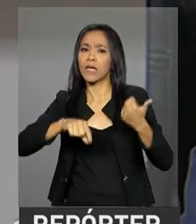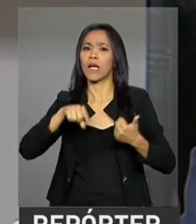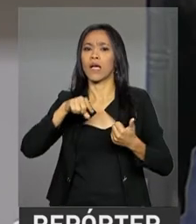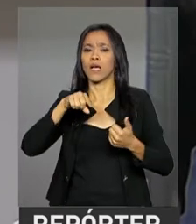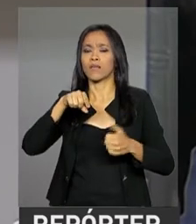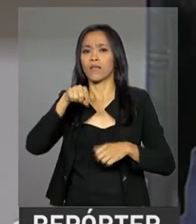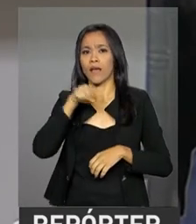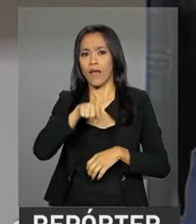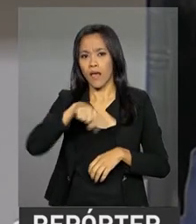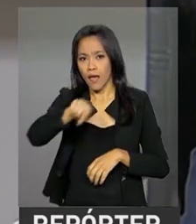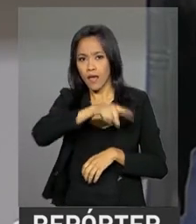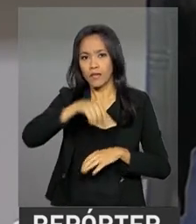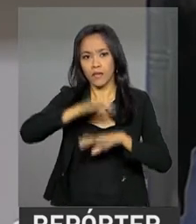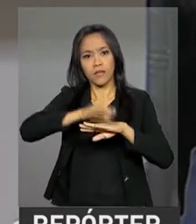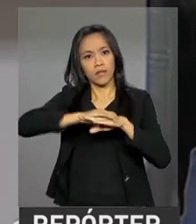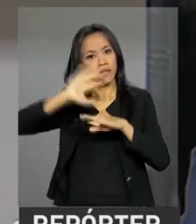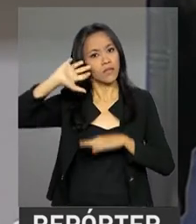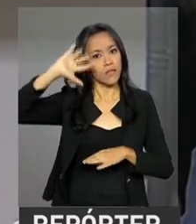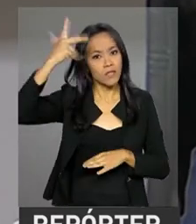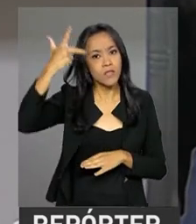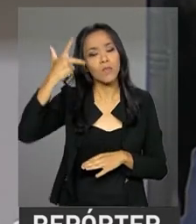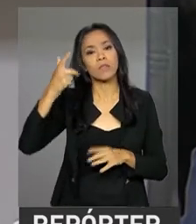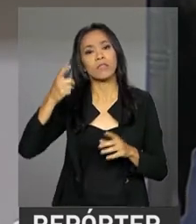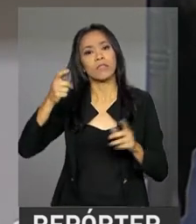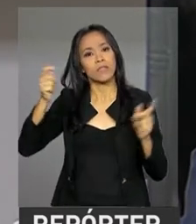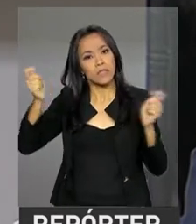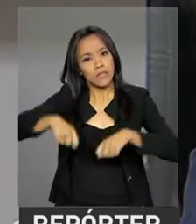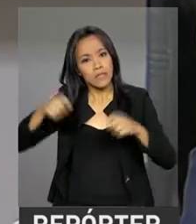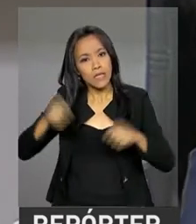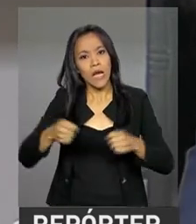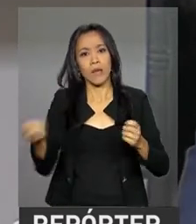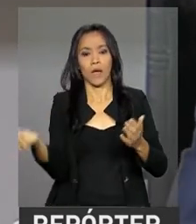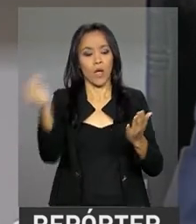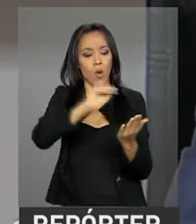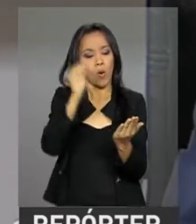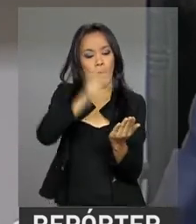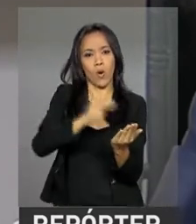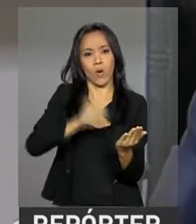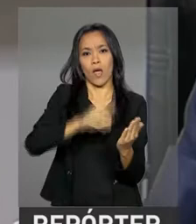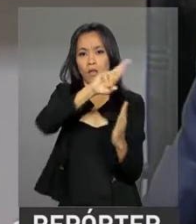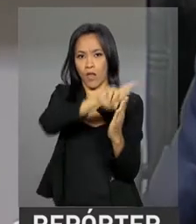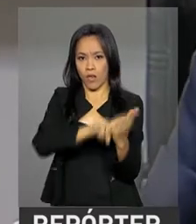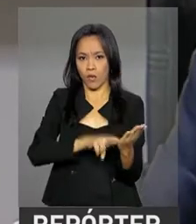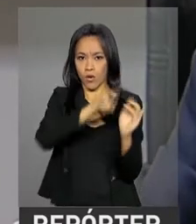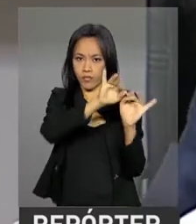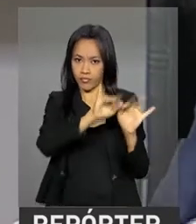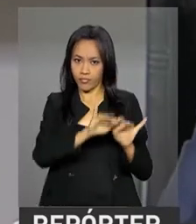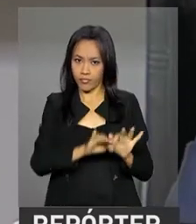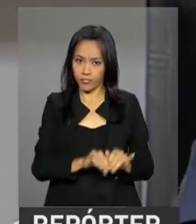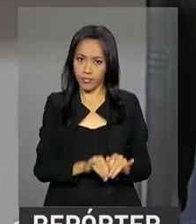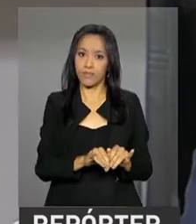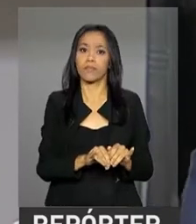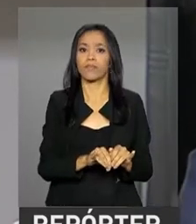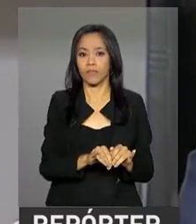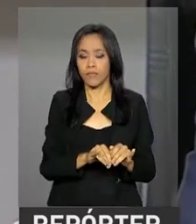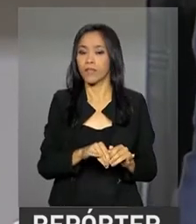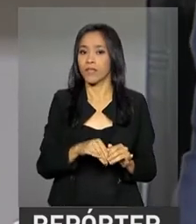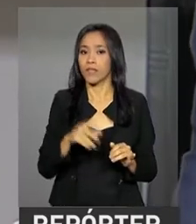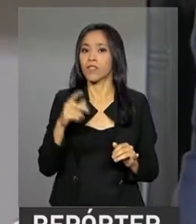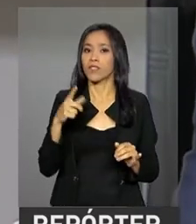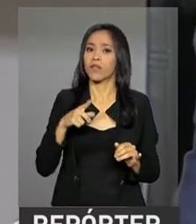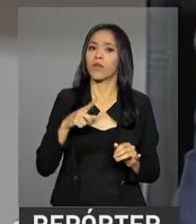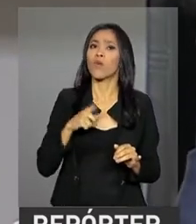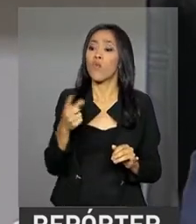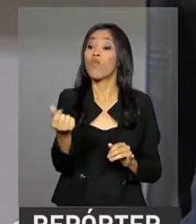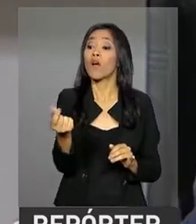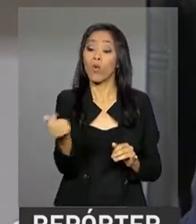e concluímos que é possível se incluir no relatório, temos base suficiente, etc., sólida para incluir no relatório um